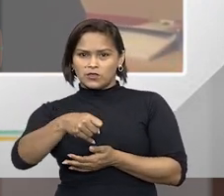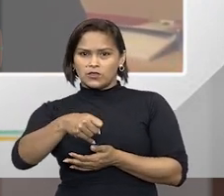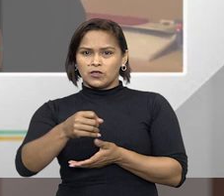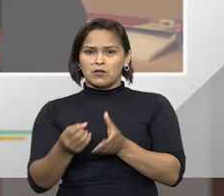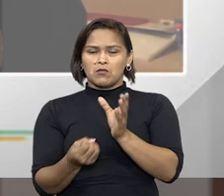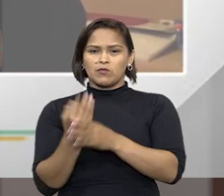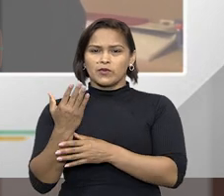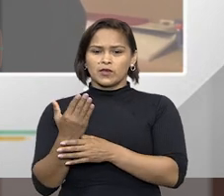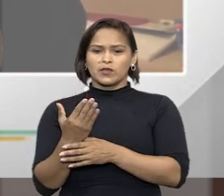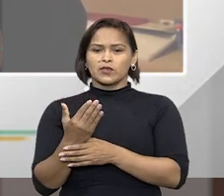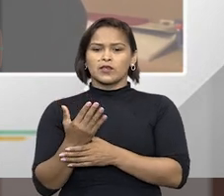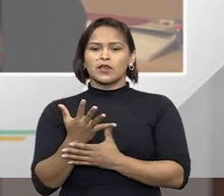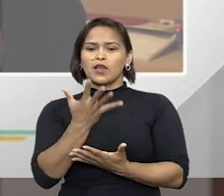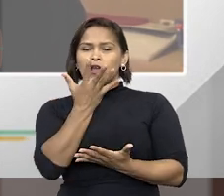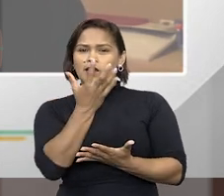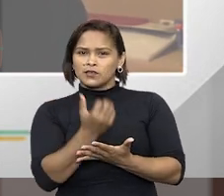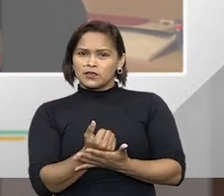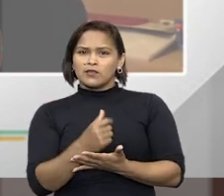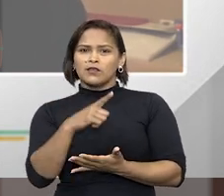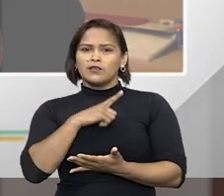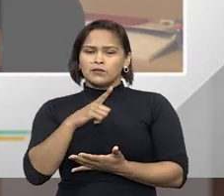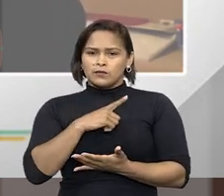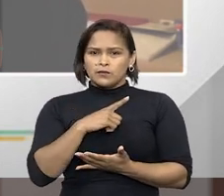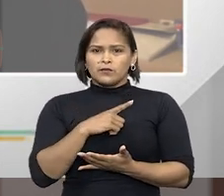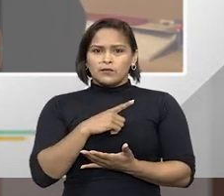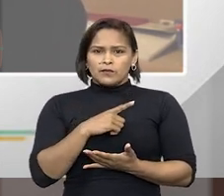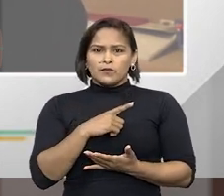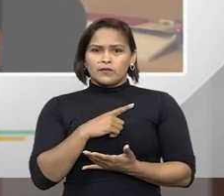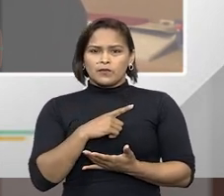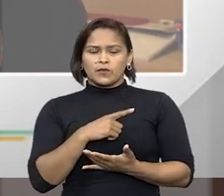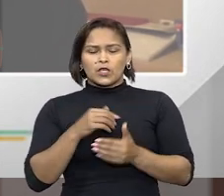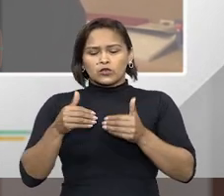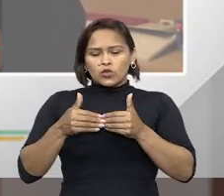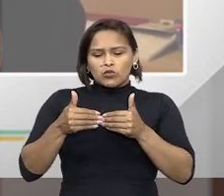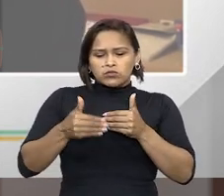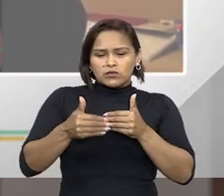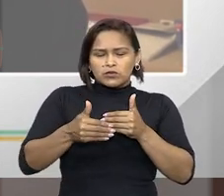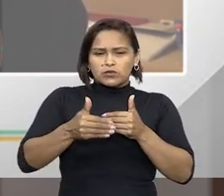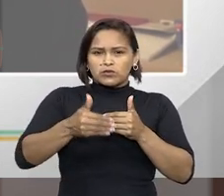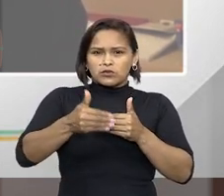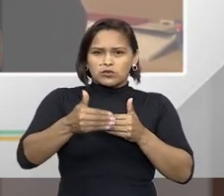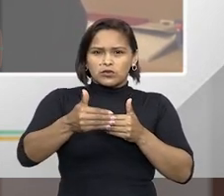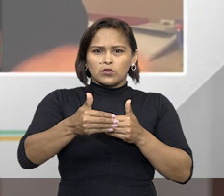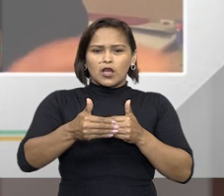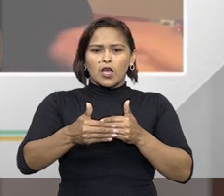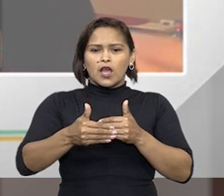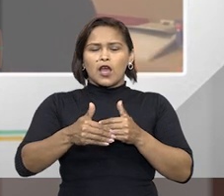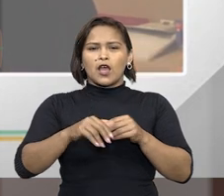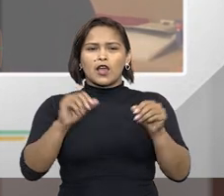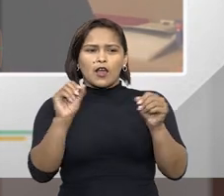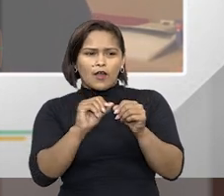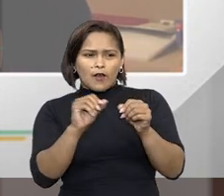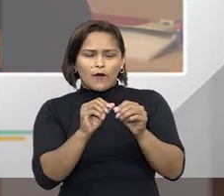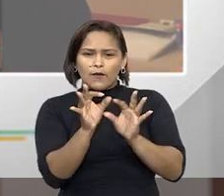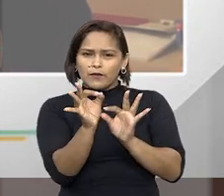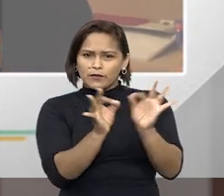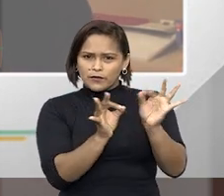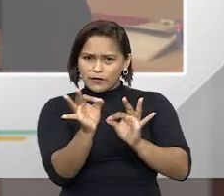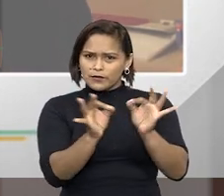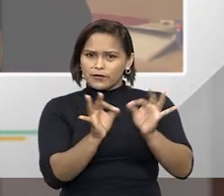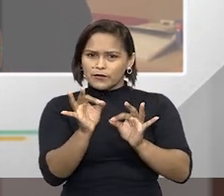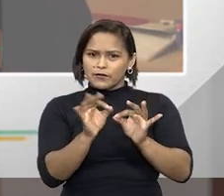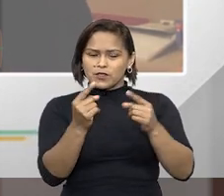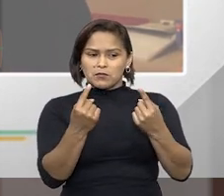admite, porque há toda uma sequência de ritos para a interposição desse